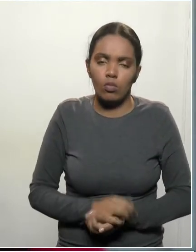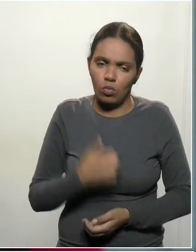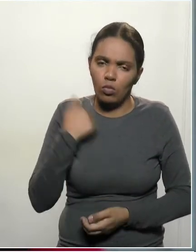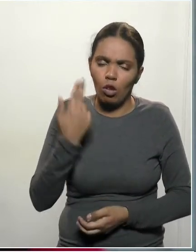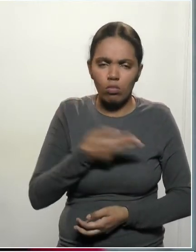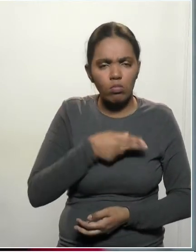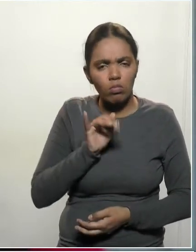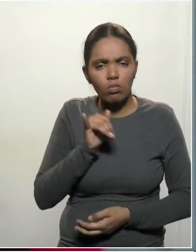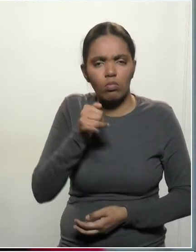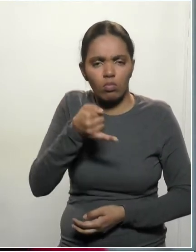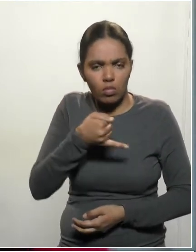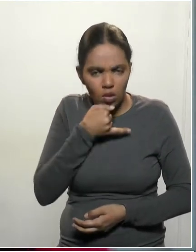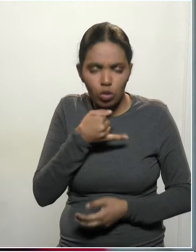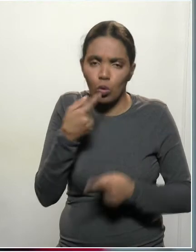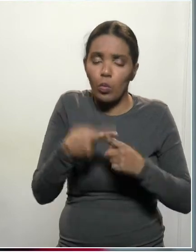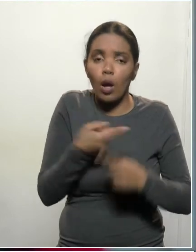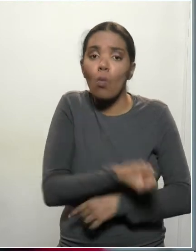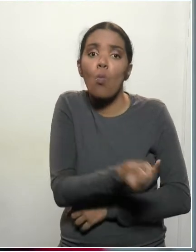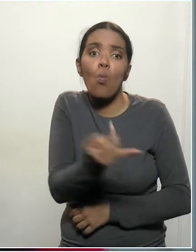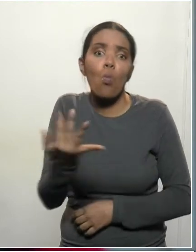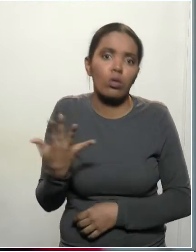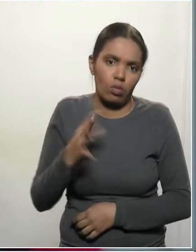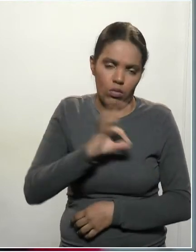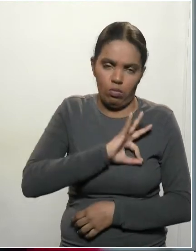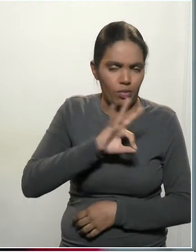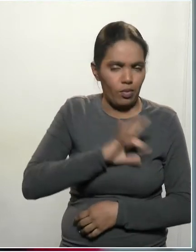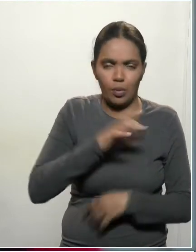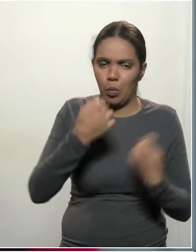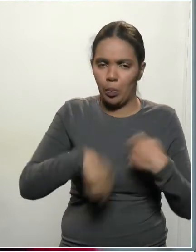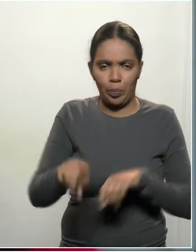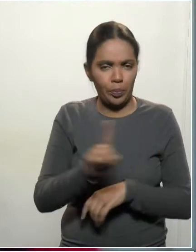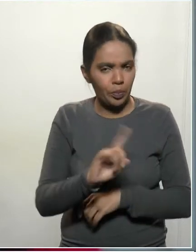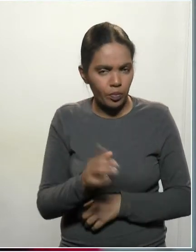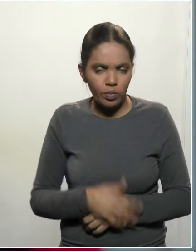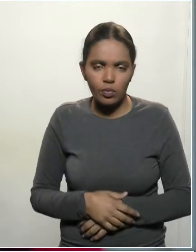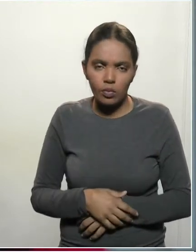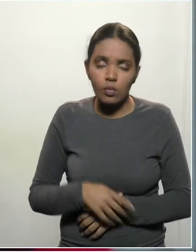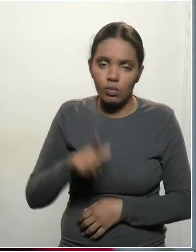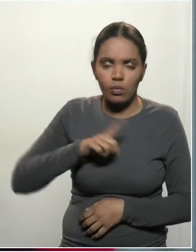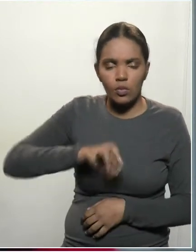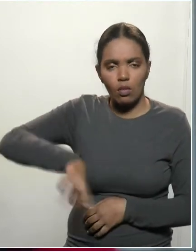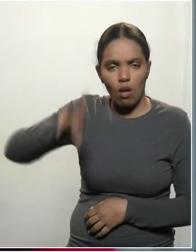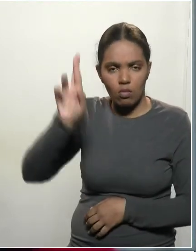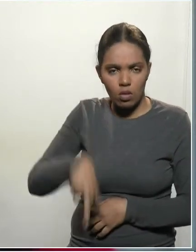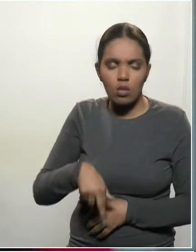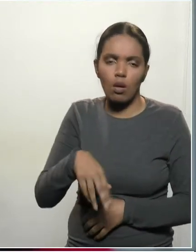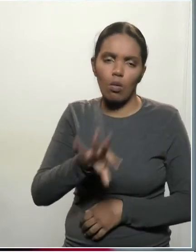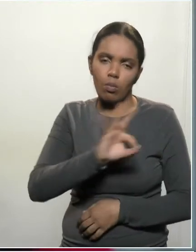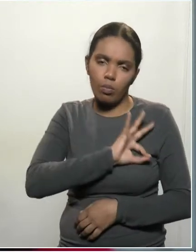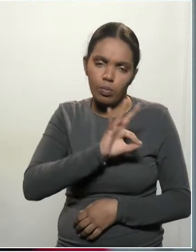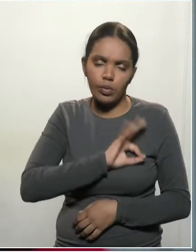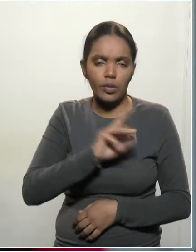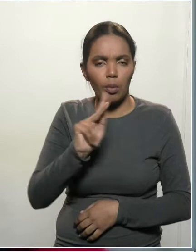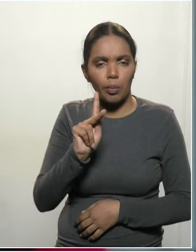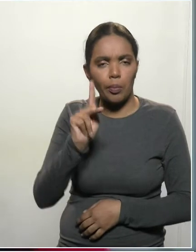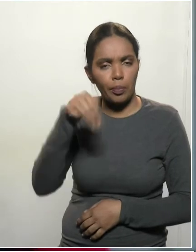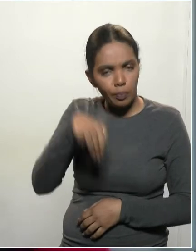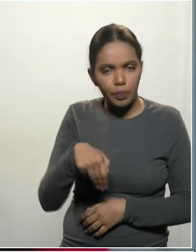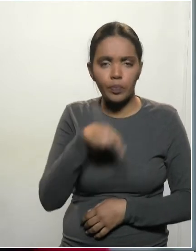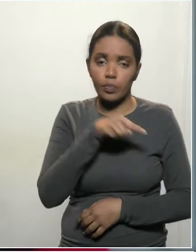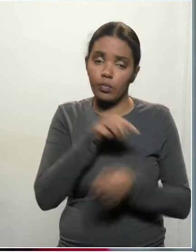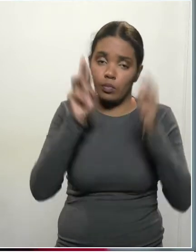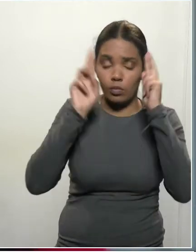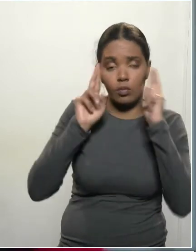tristeza pelo exagero. Não tiram a razão dos militares que estavam cumprindo a